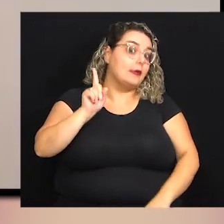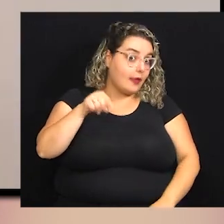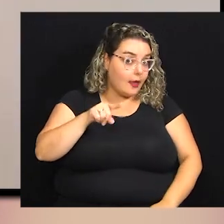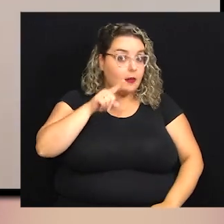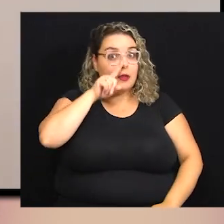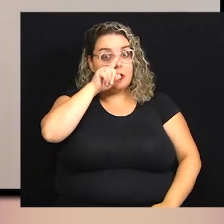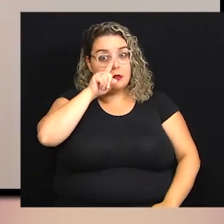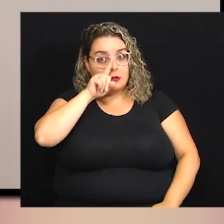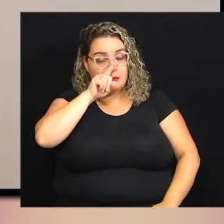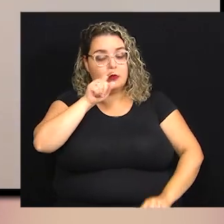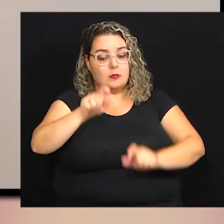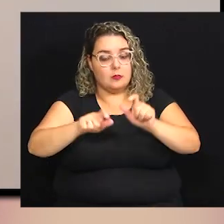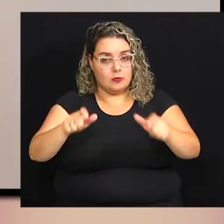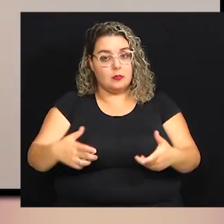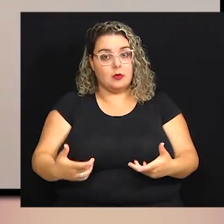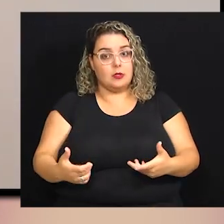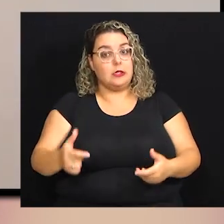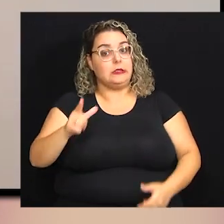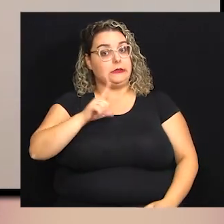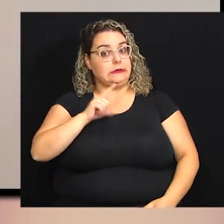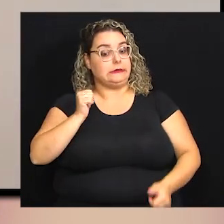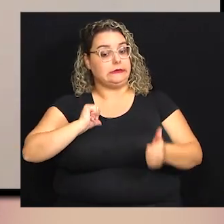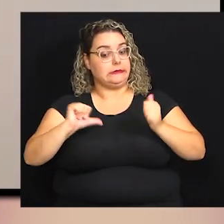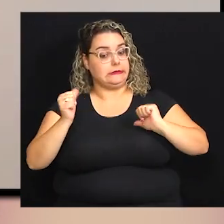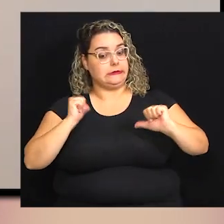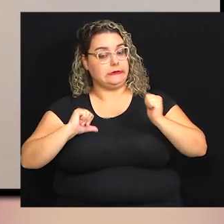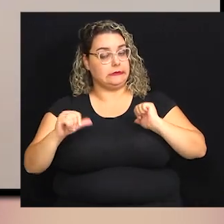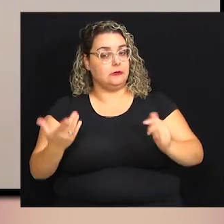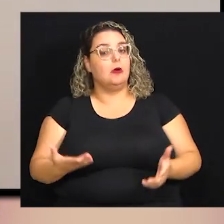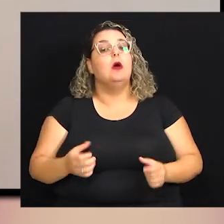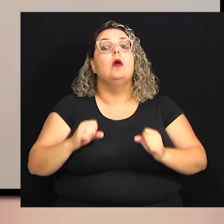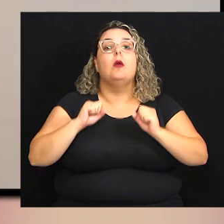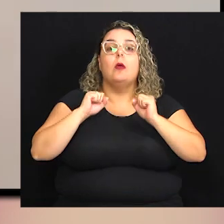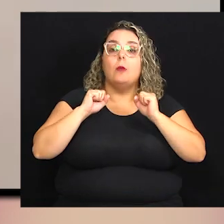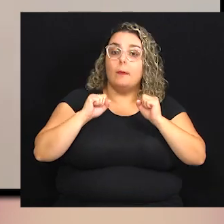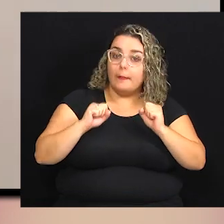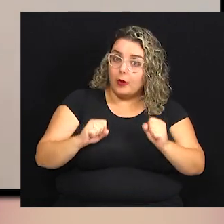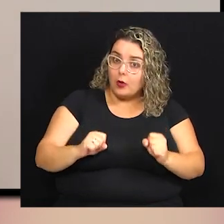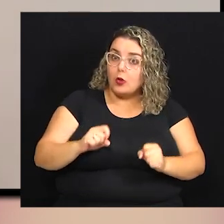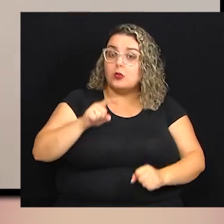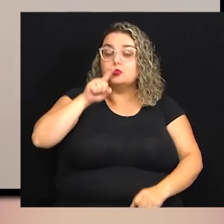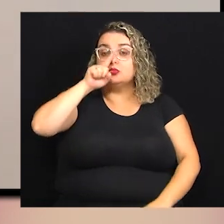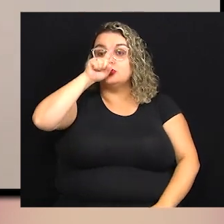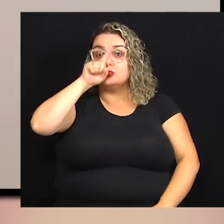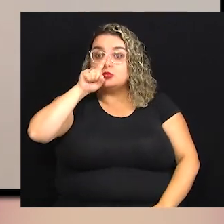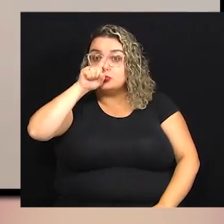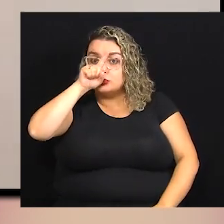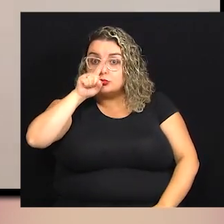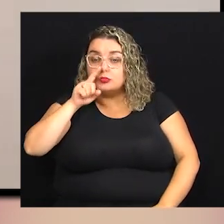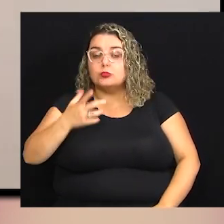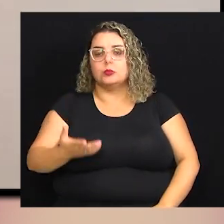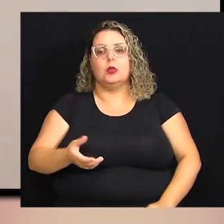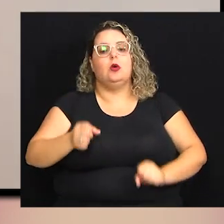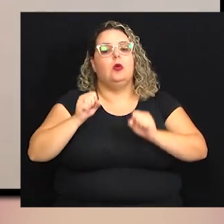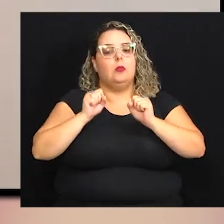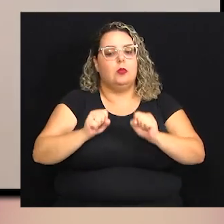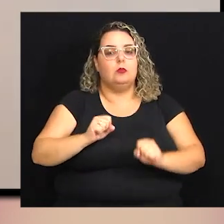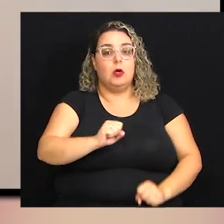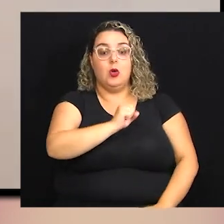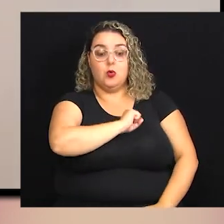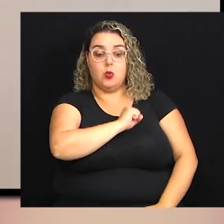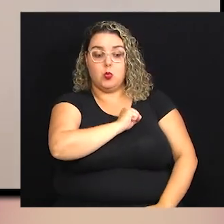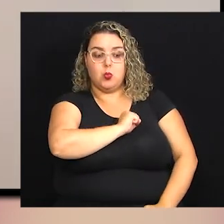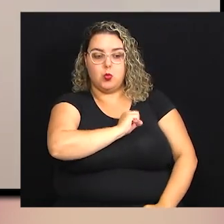muito perigoso em paciente que já tem propensão à ansiedade. Pode ser muito perigoso, podendo